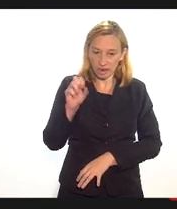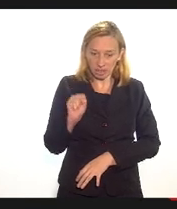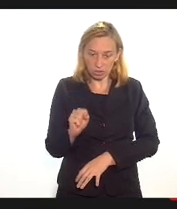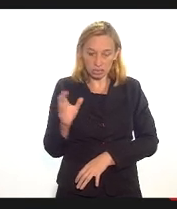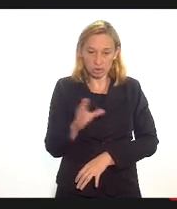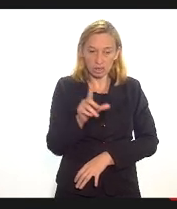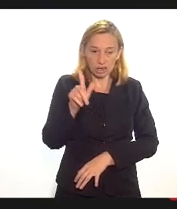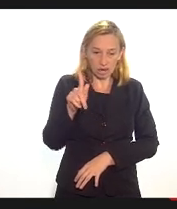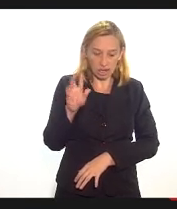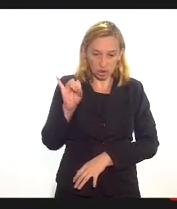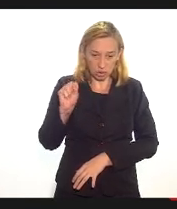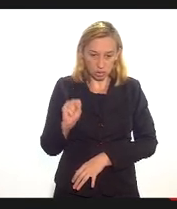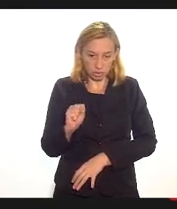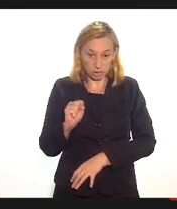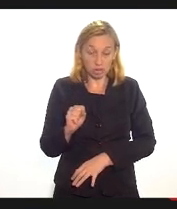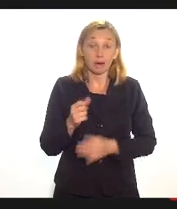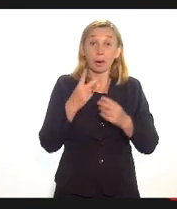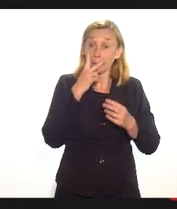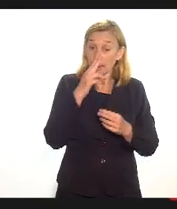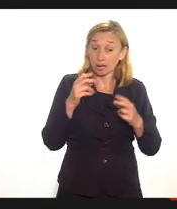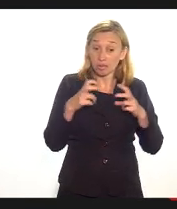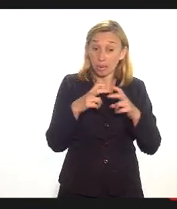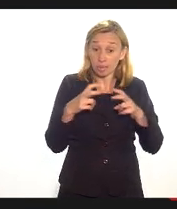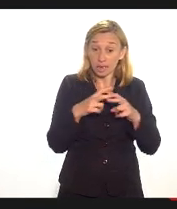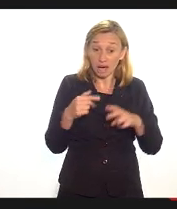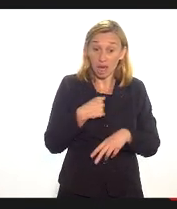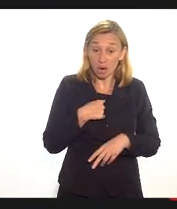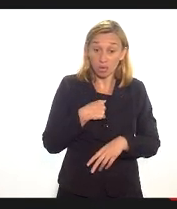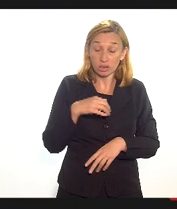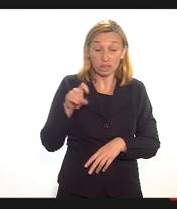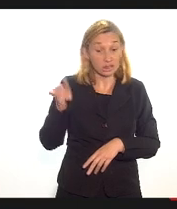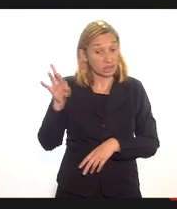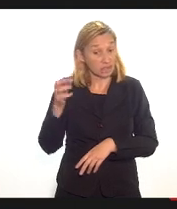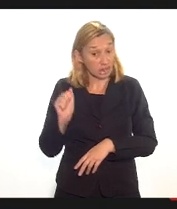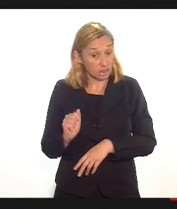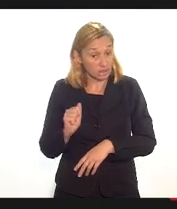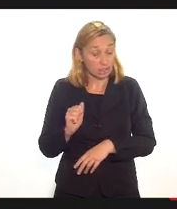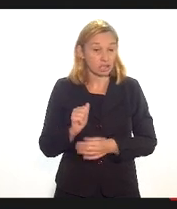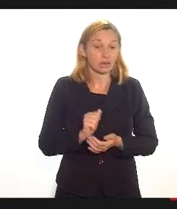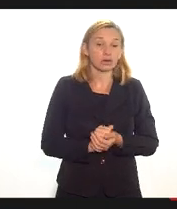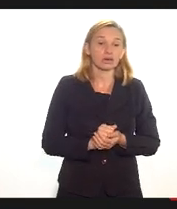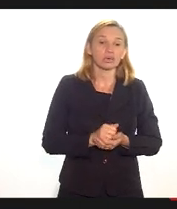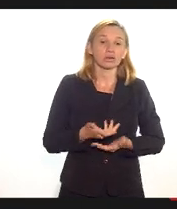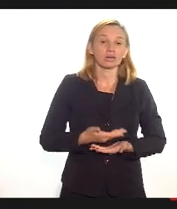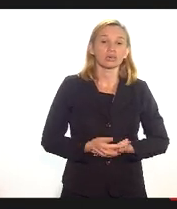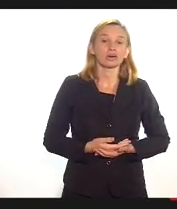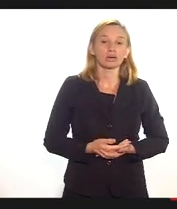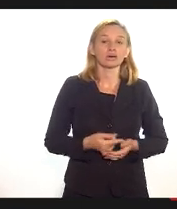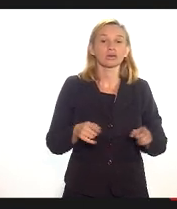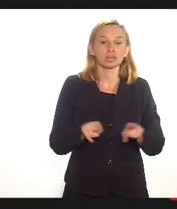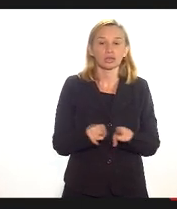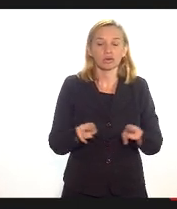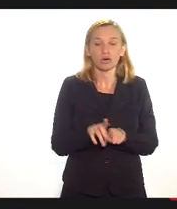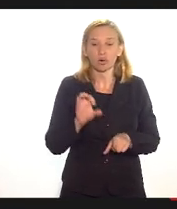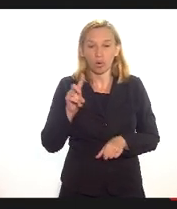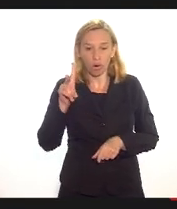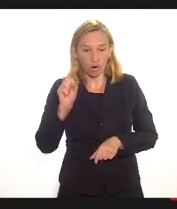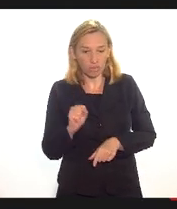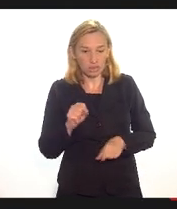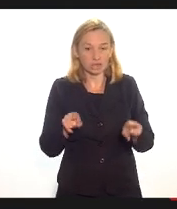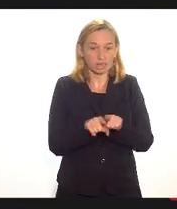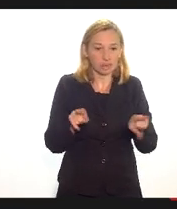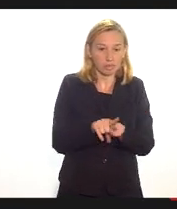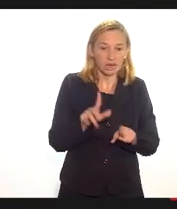quase que uma briga física entre eu e o Serra, com a participação do Covas e do Fernando